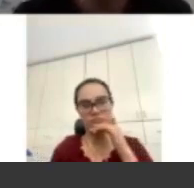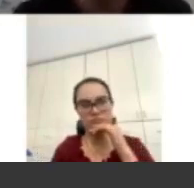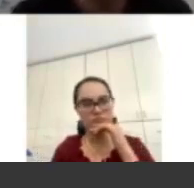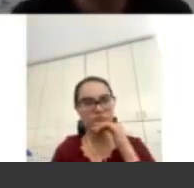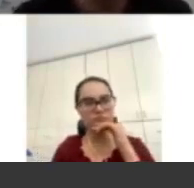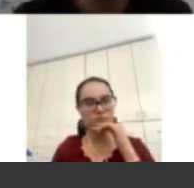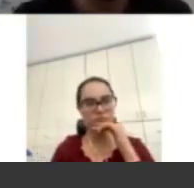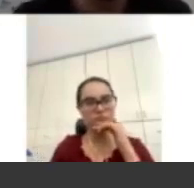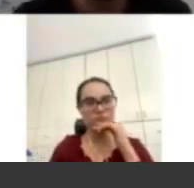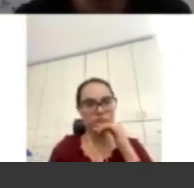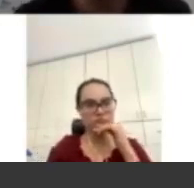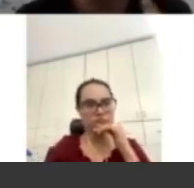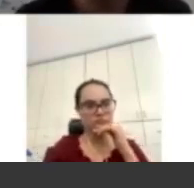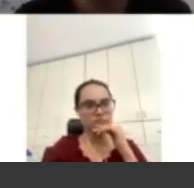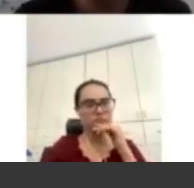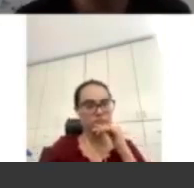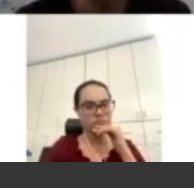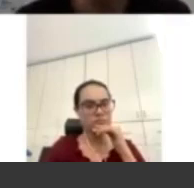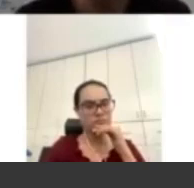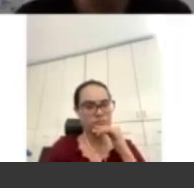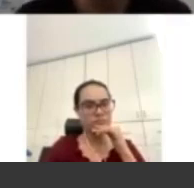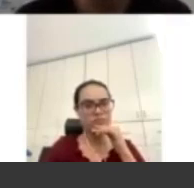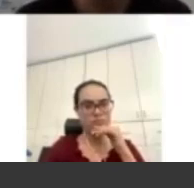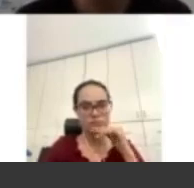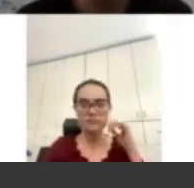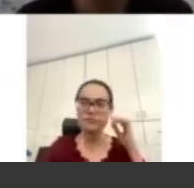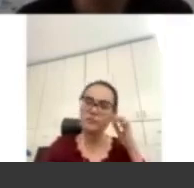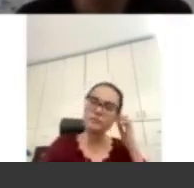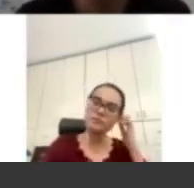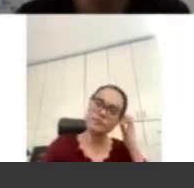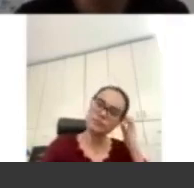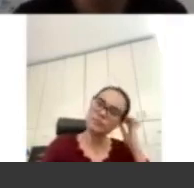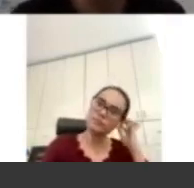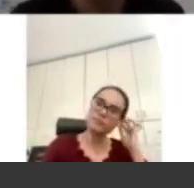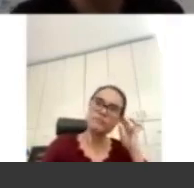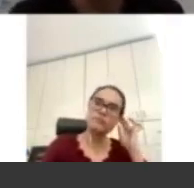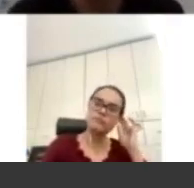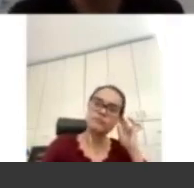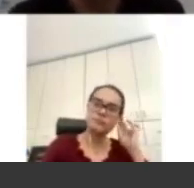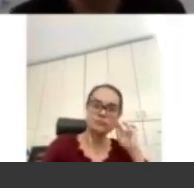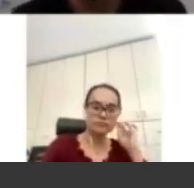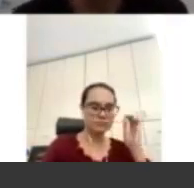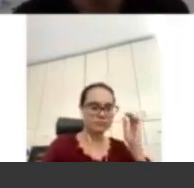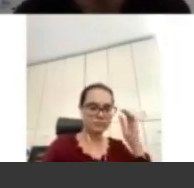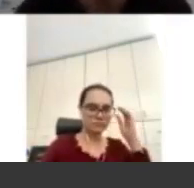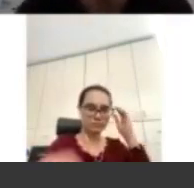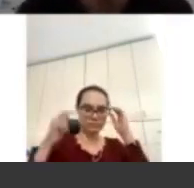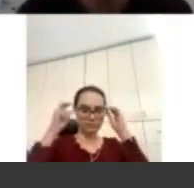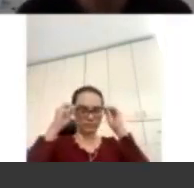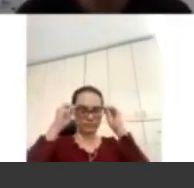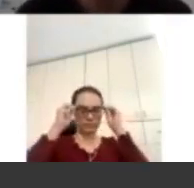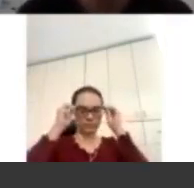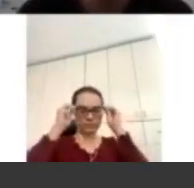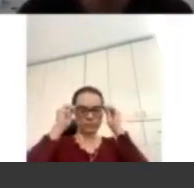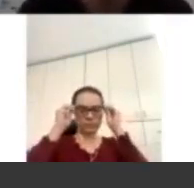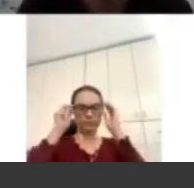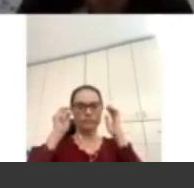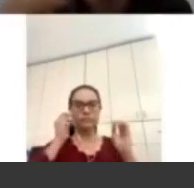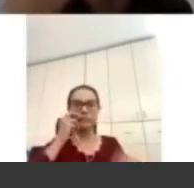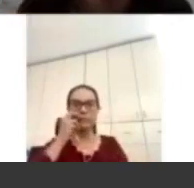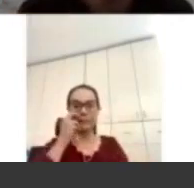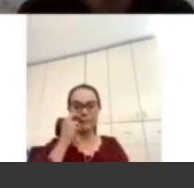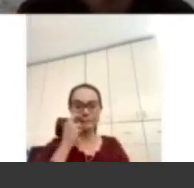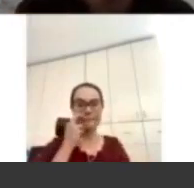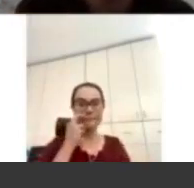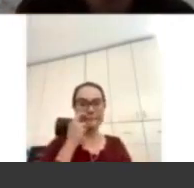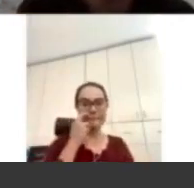dias para a gente reavaliar essa lesão, pois tinha essa dúvida se seria monkeypox ou não, né? Então, lembrando que a gente está num contexto epidemiológico de aumento expressivo do número de casos, há